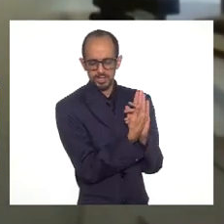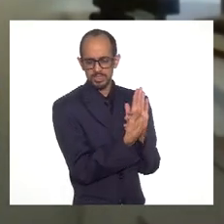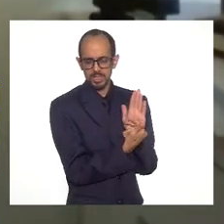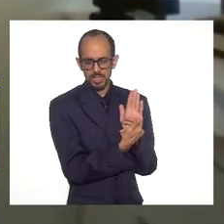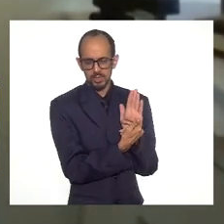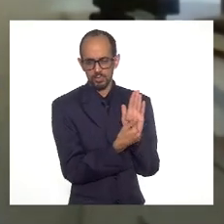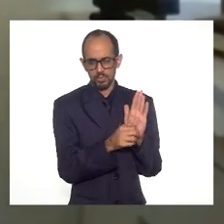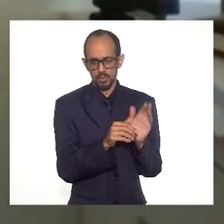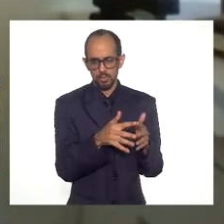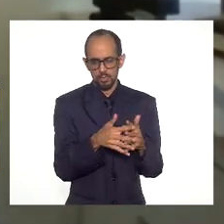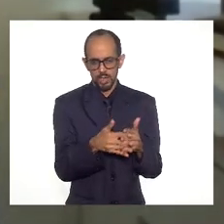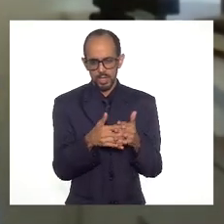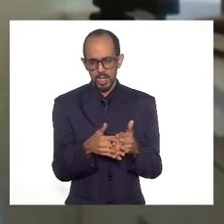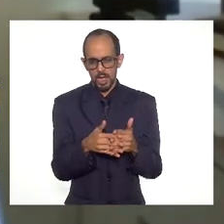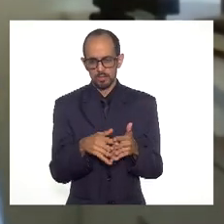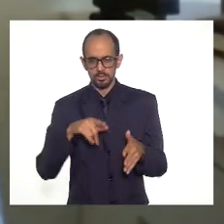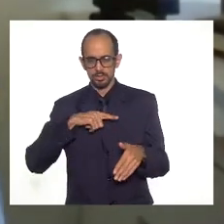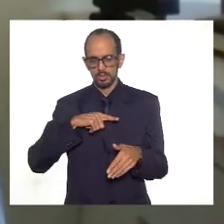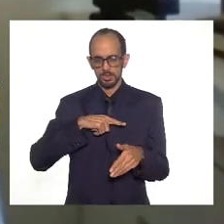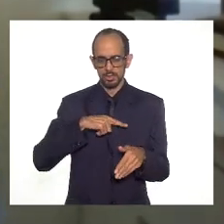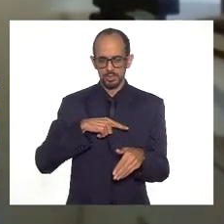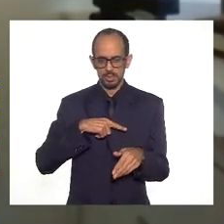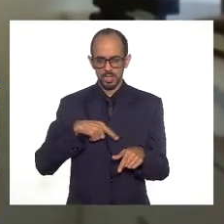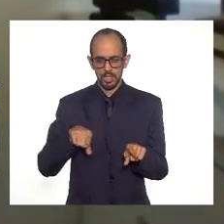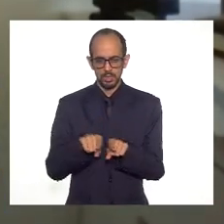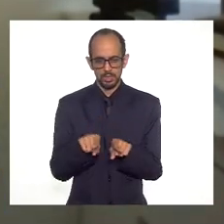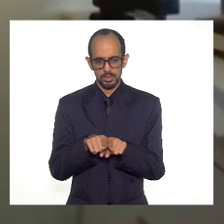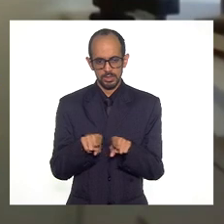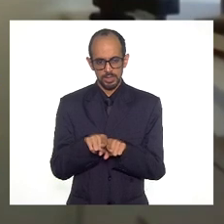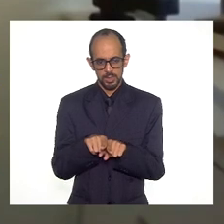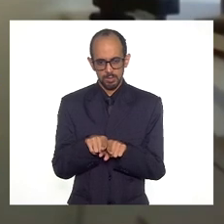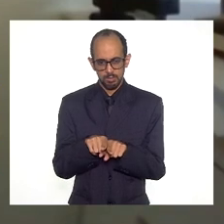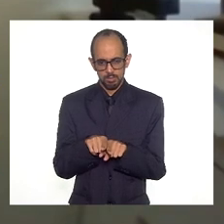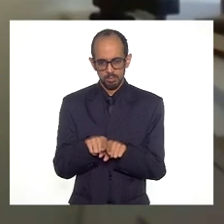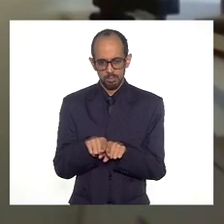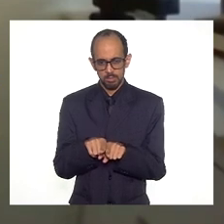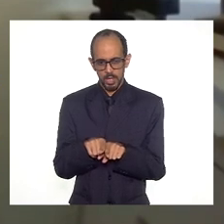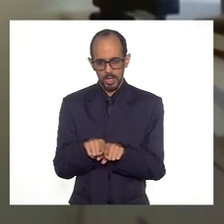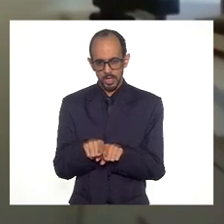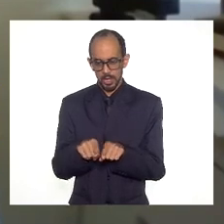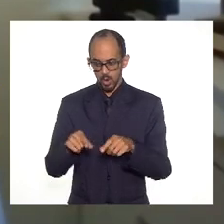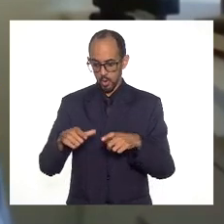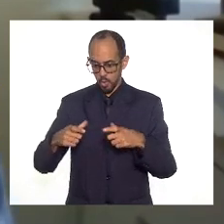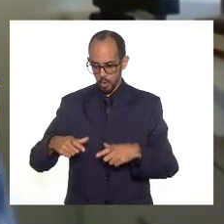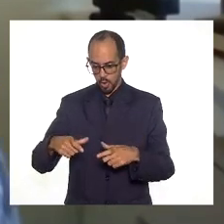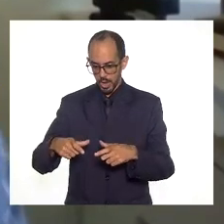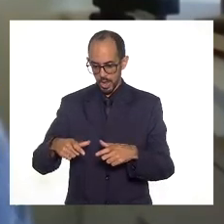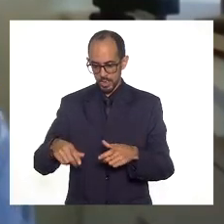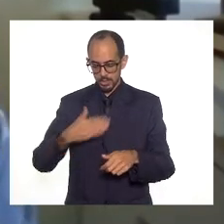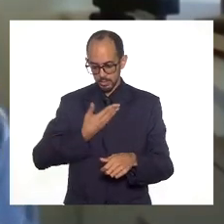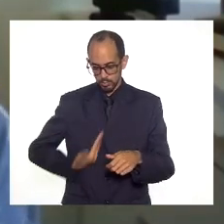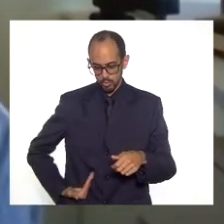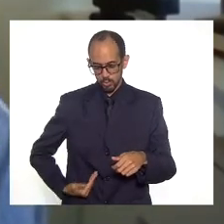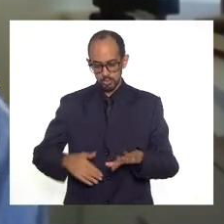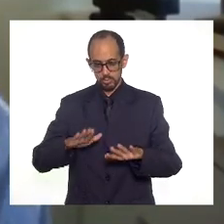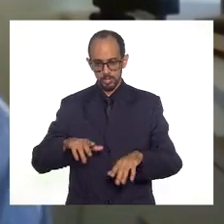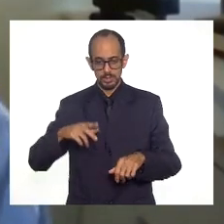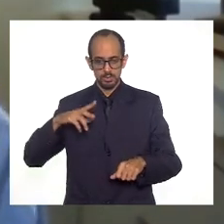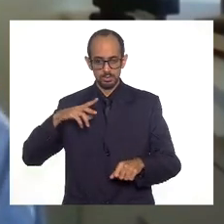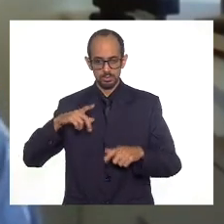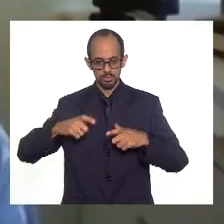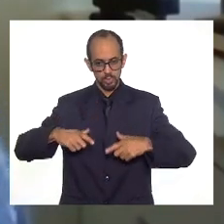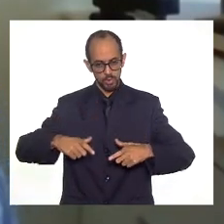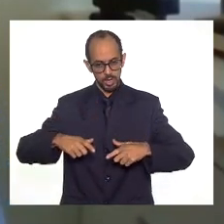Abrange propriedades e áreas públicas, mas abrange também muitas propriedades